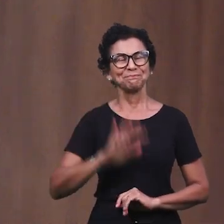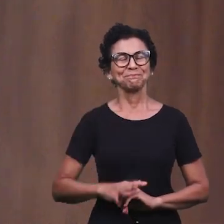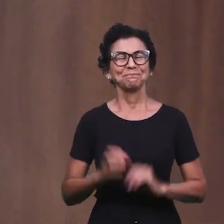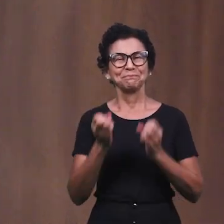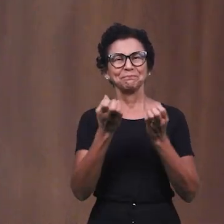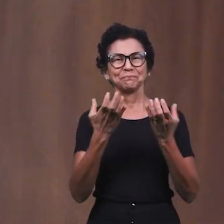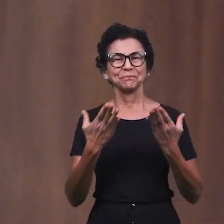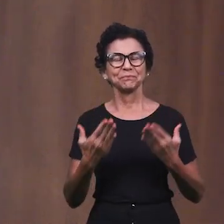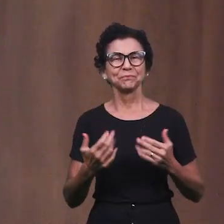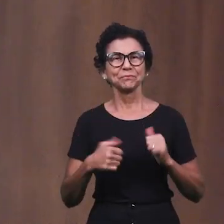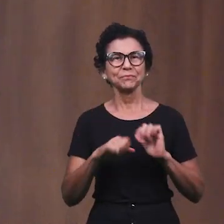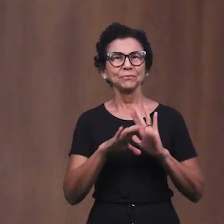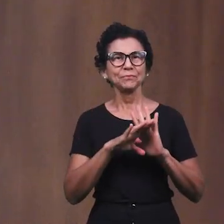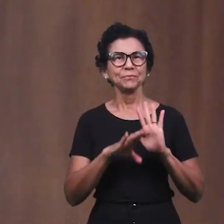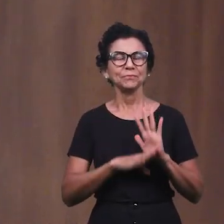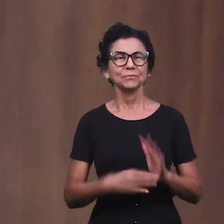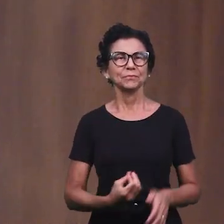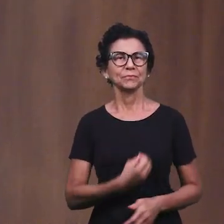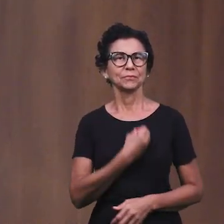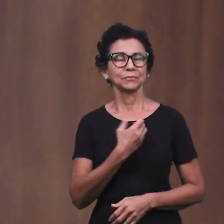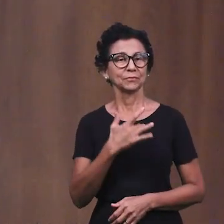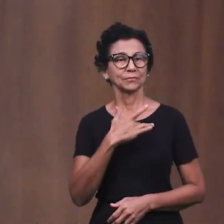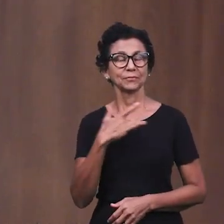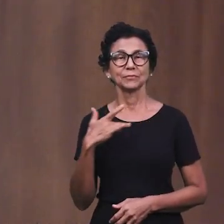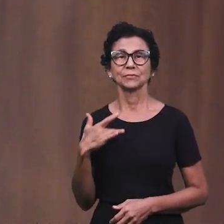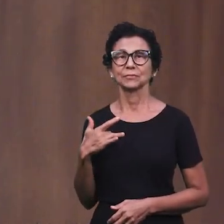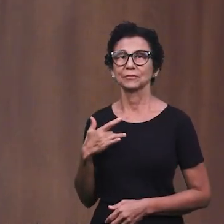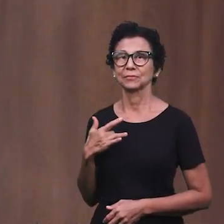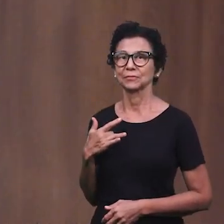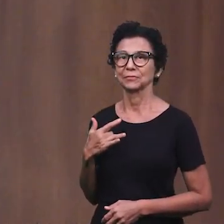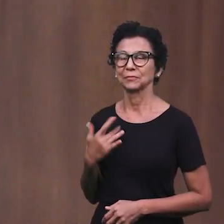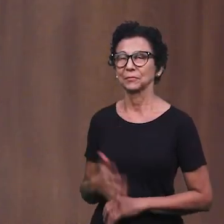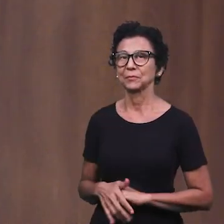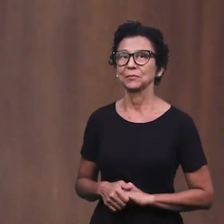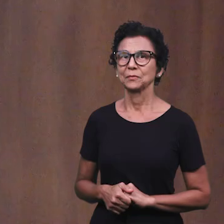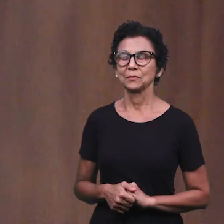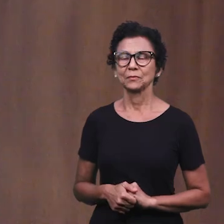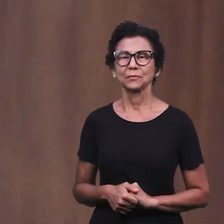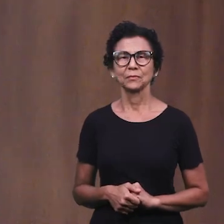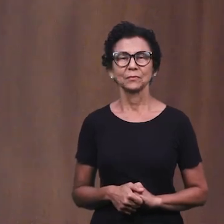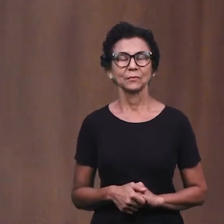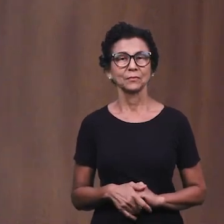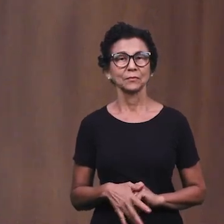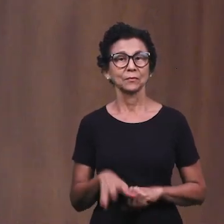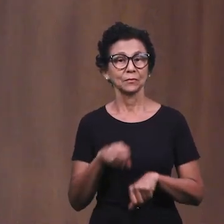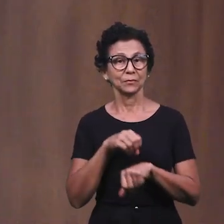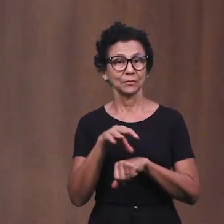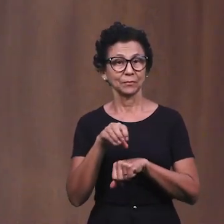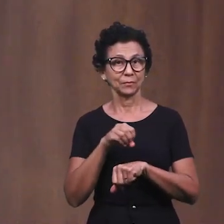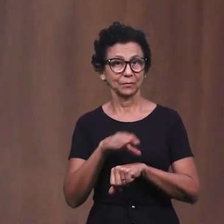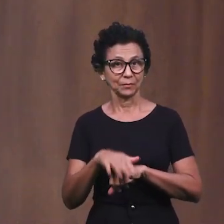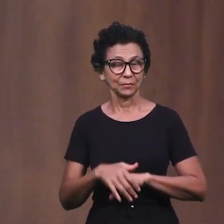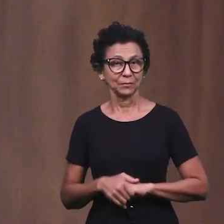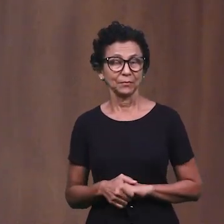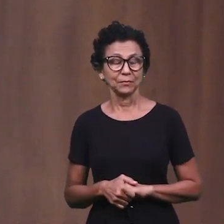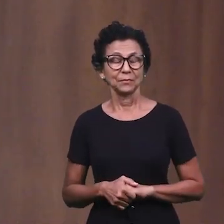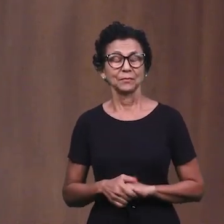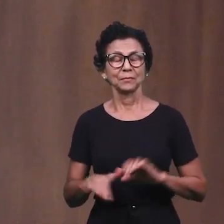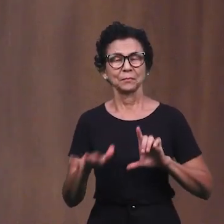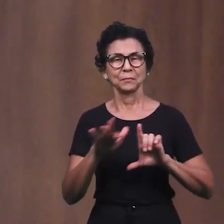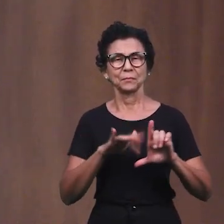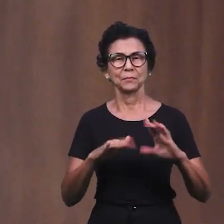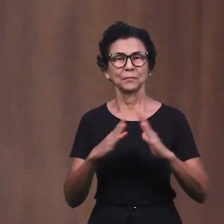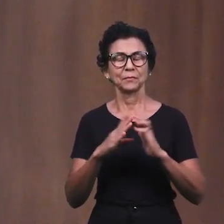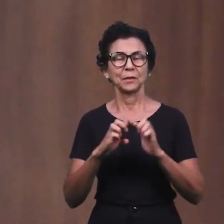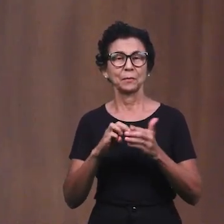Olá, sejam bem-vindos ao programa Viver com Saúde. O nosso programa é transmitido pelas multiplataformas digitais da